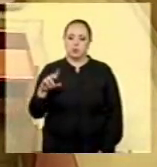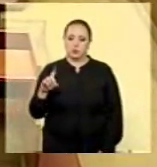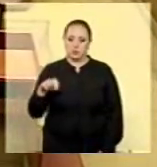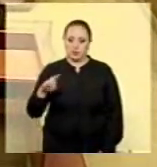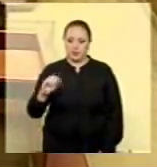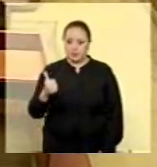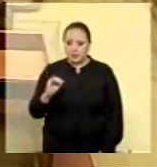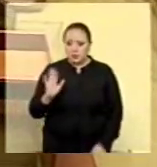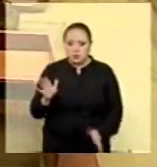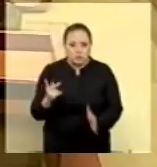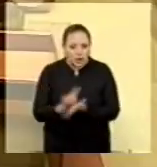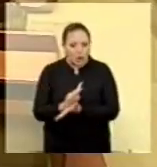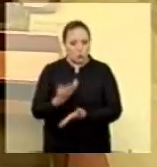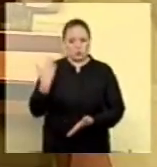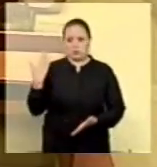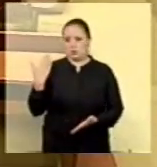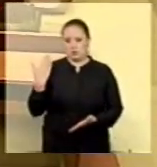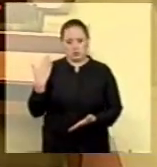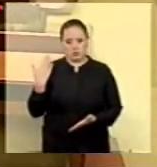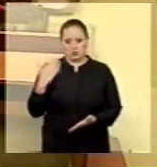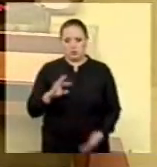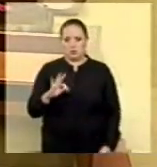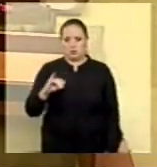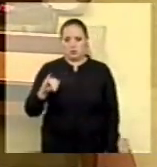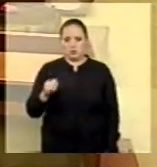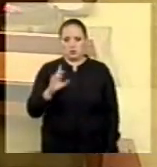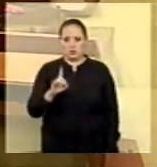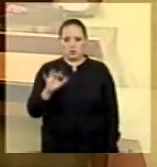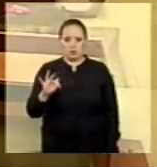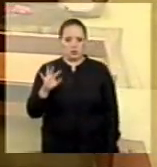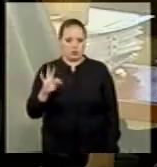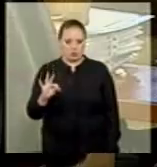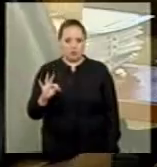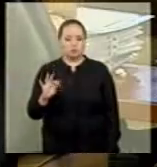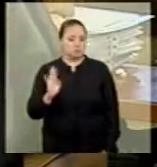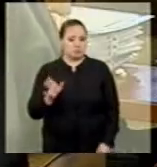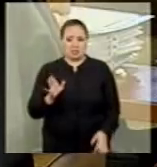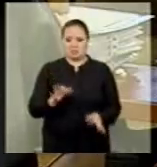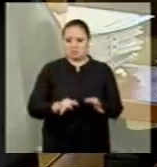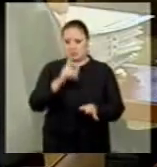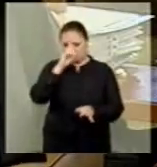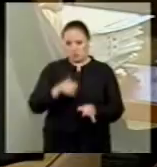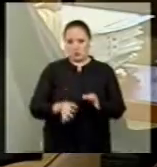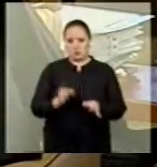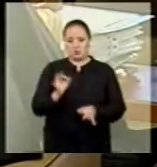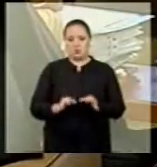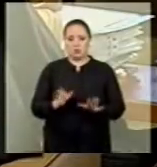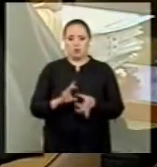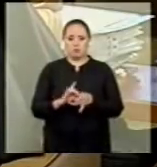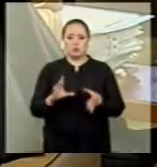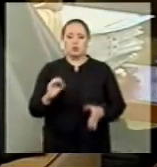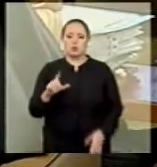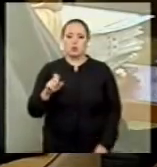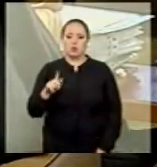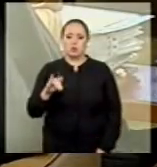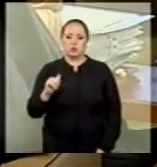já ocorrida no Tribunal de Justiça do Distrito Federal, caso já julgado e deliberado